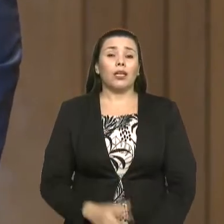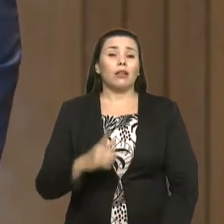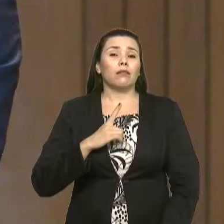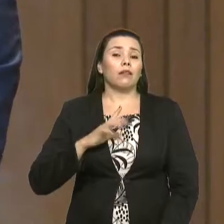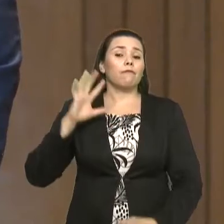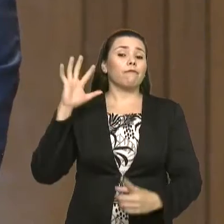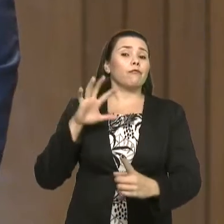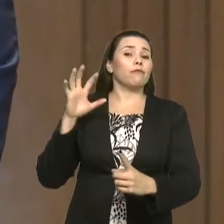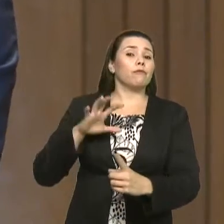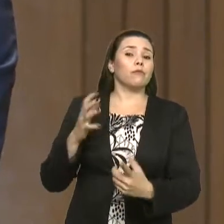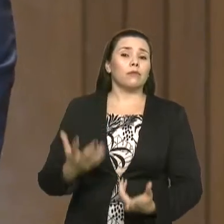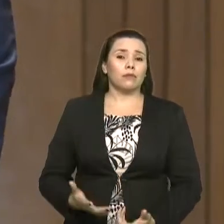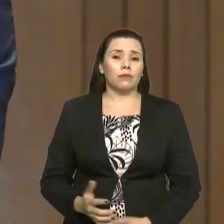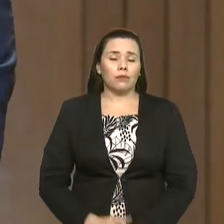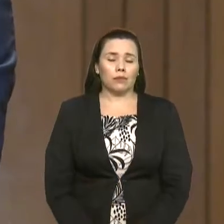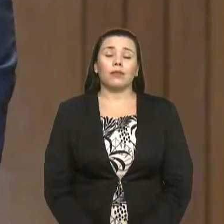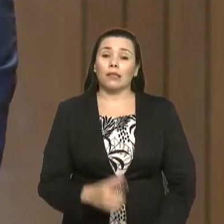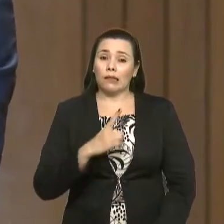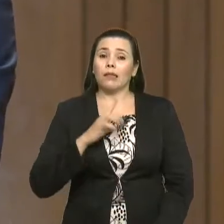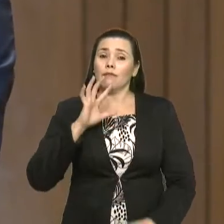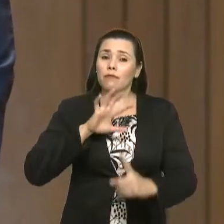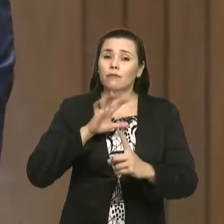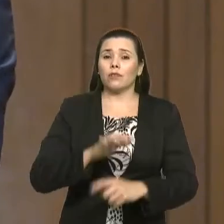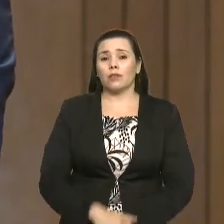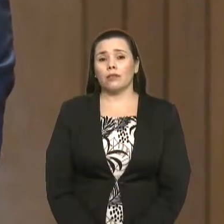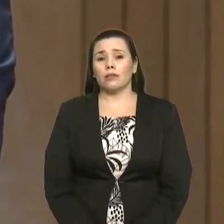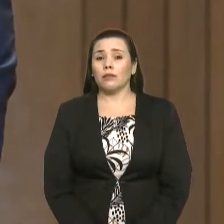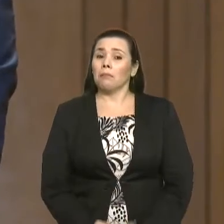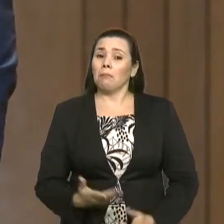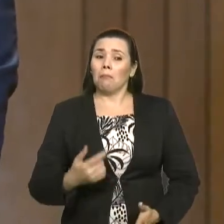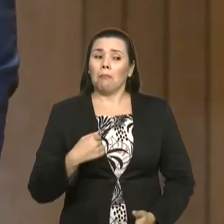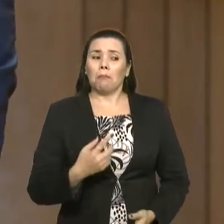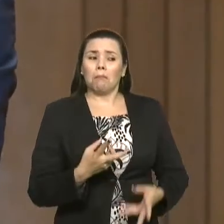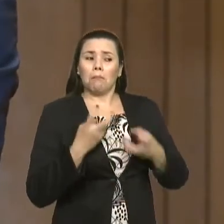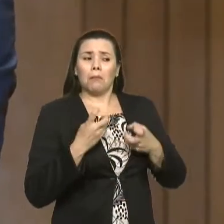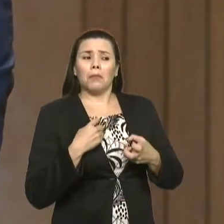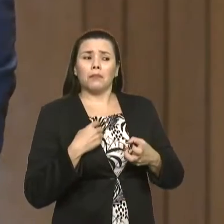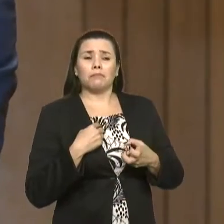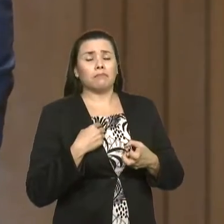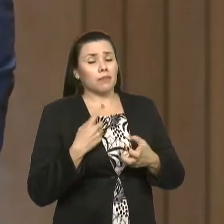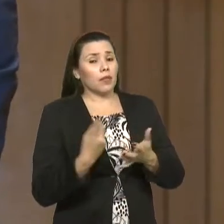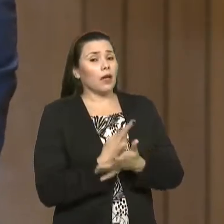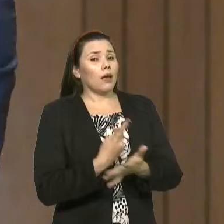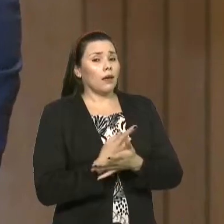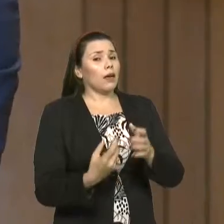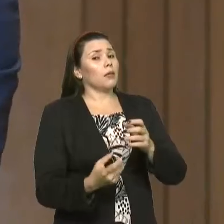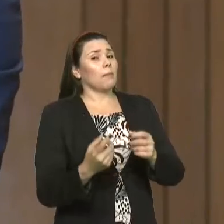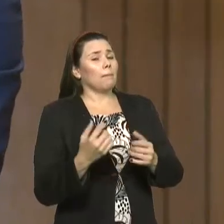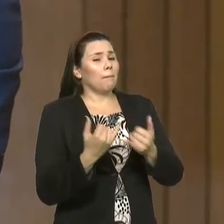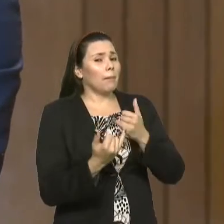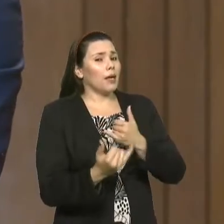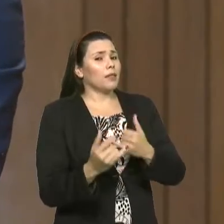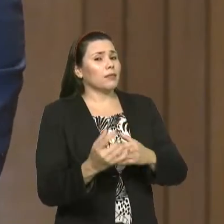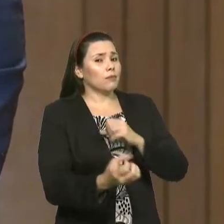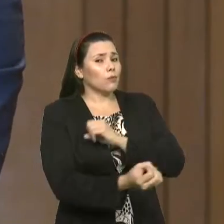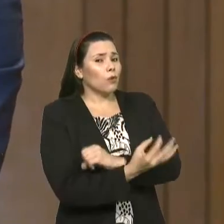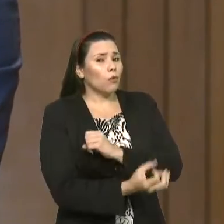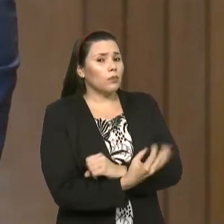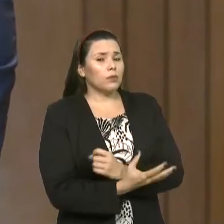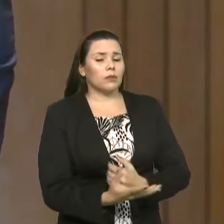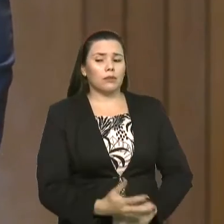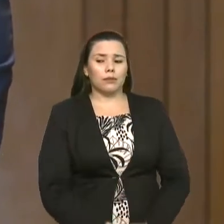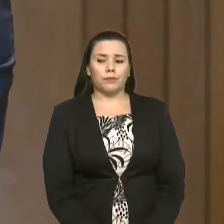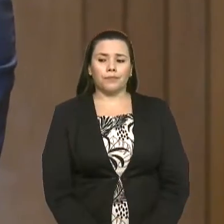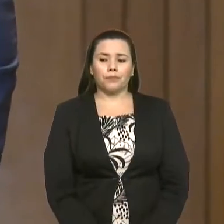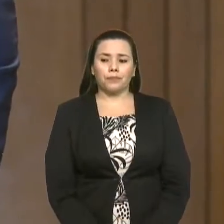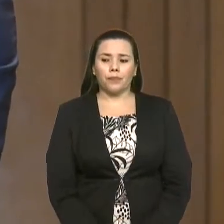Possibilidade de fraude, possibilidade de corrupção, possibilidade de propina, já tendo em vista as eleições de 2022, para